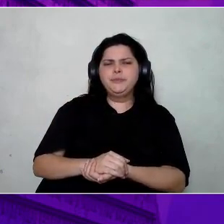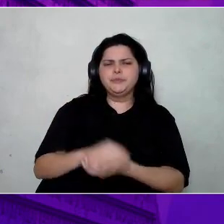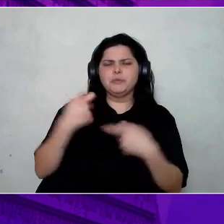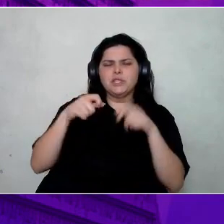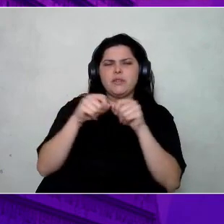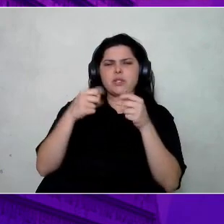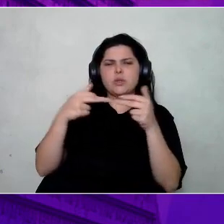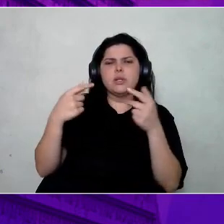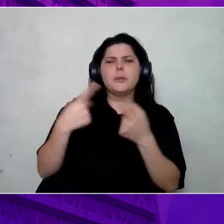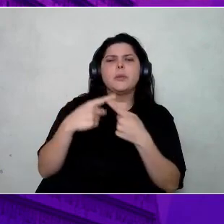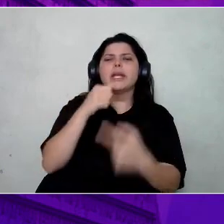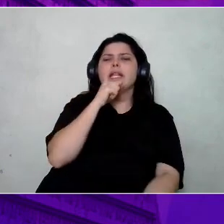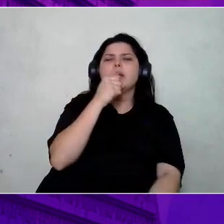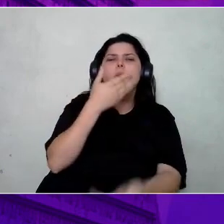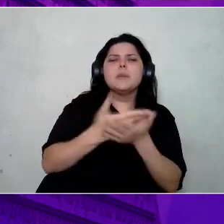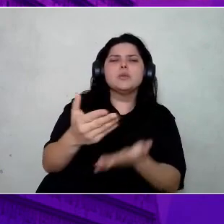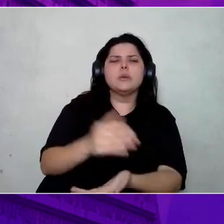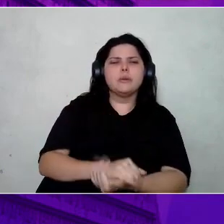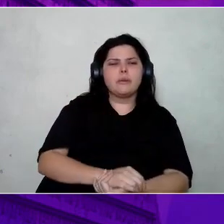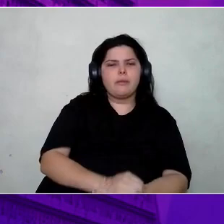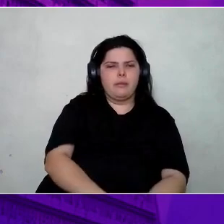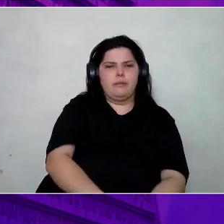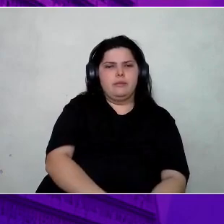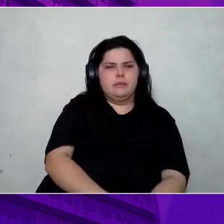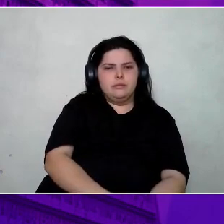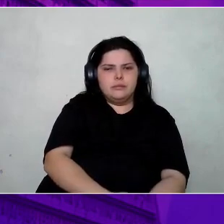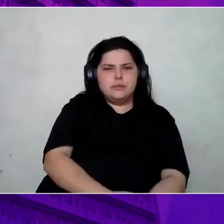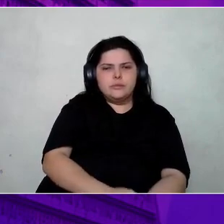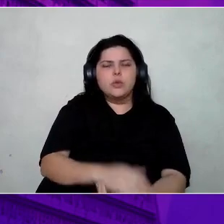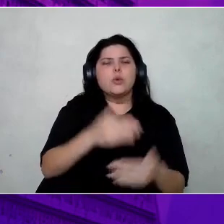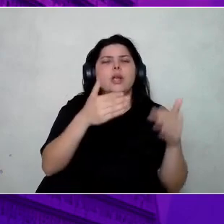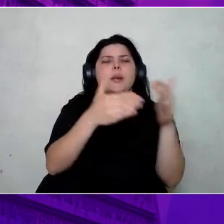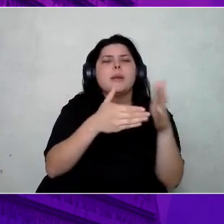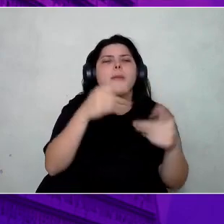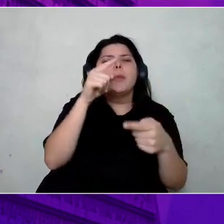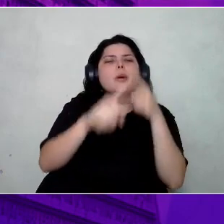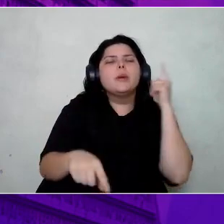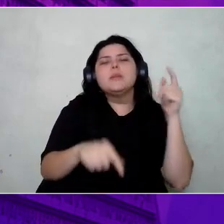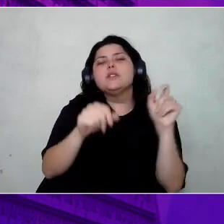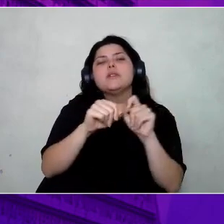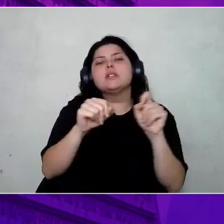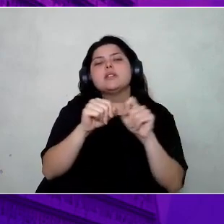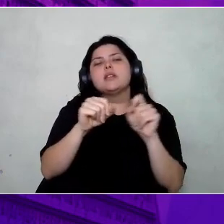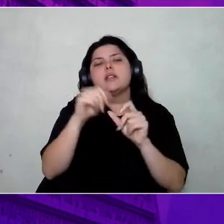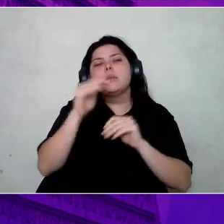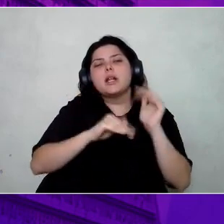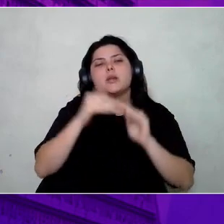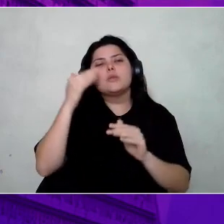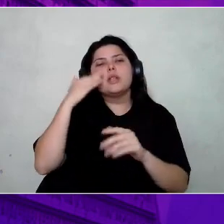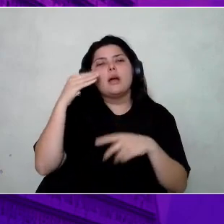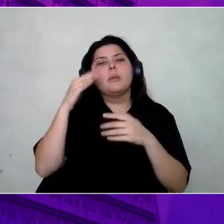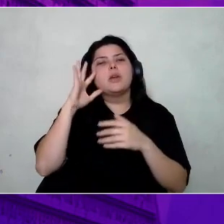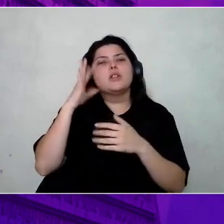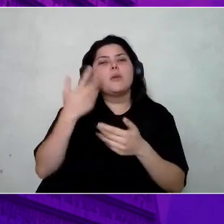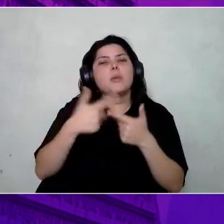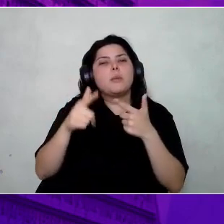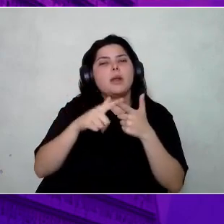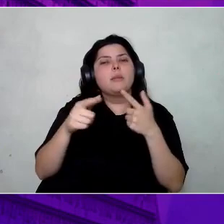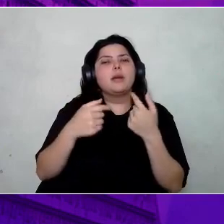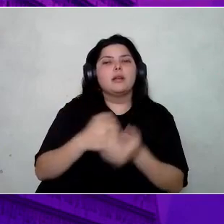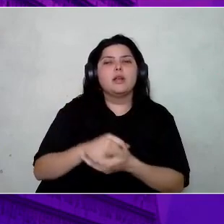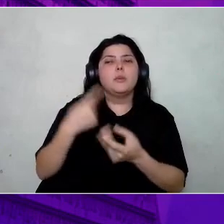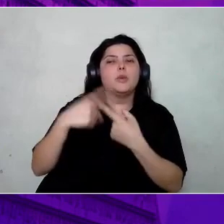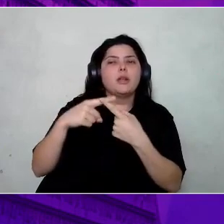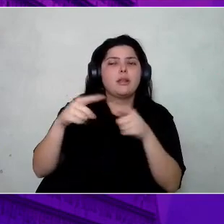faz? Né? Qual que é a barreira? O que que te impede, né, de fazer isso? Você já sabe o que tem que fazer, já sabe, inclusive, o porquê. Né? O que